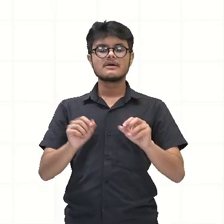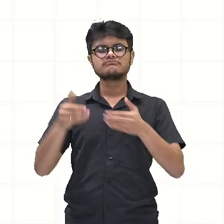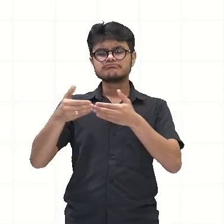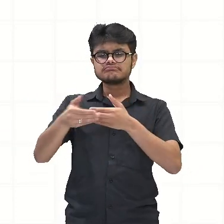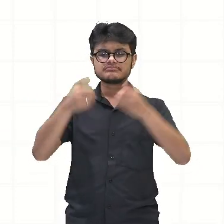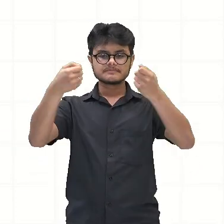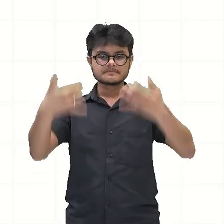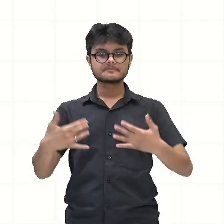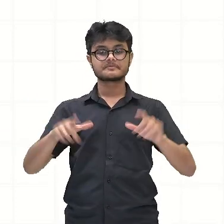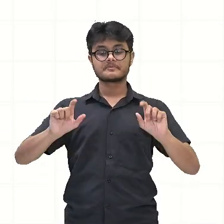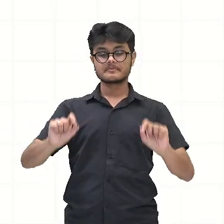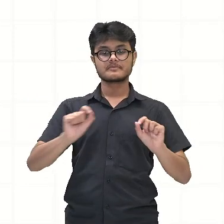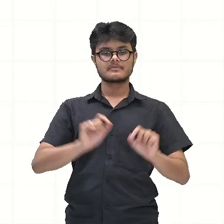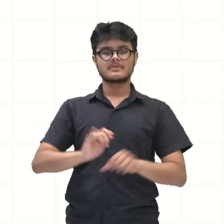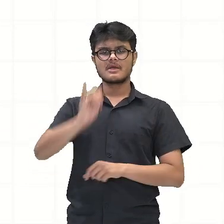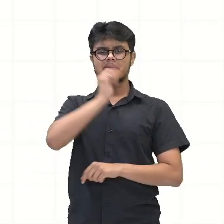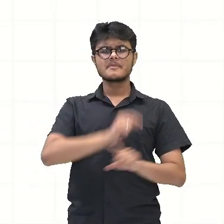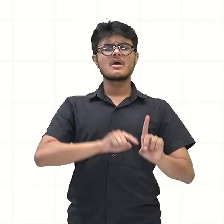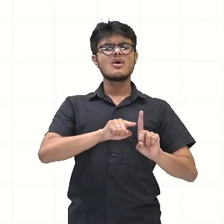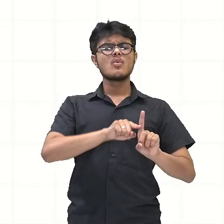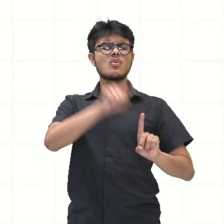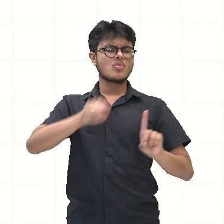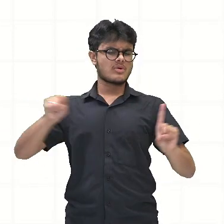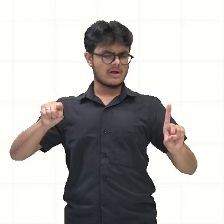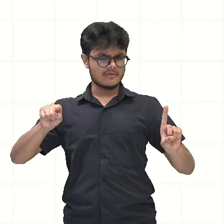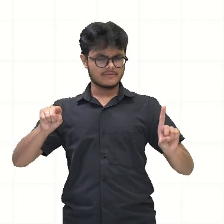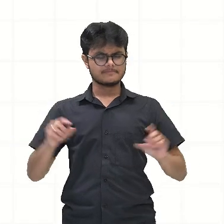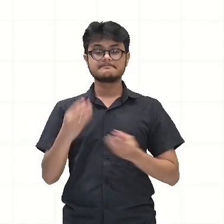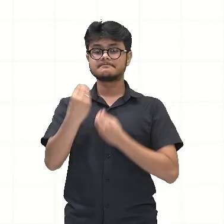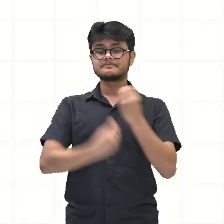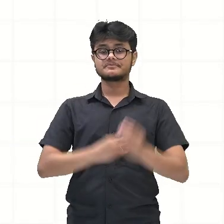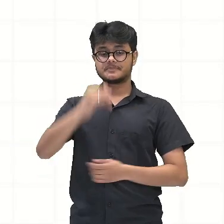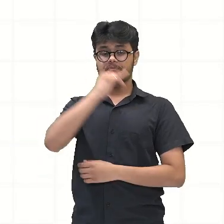falar sobre o gráfico. Lembra lá